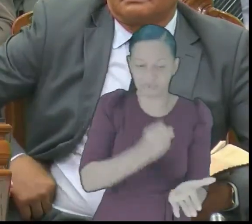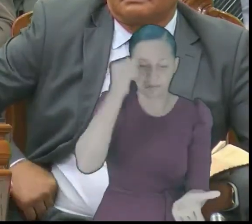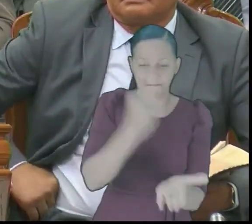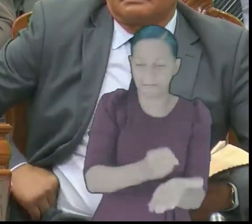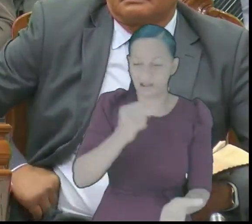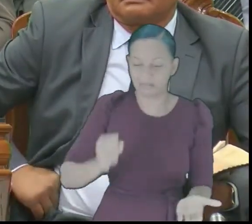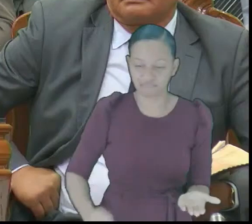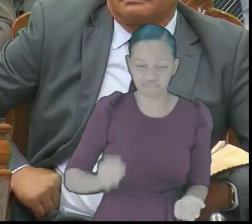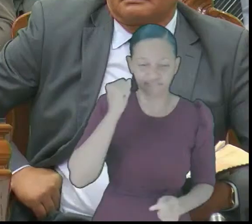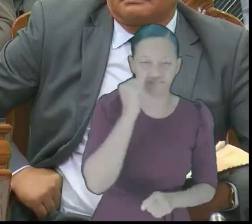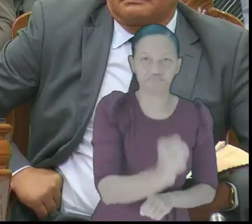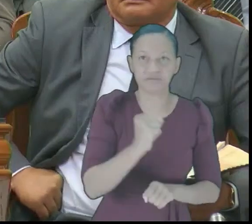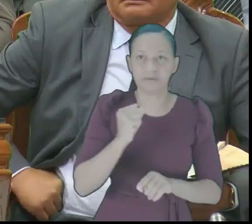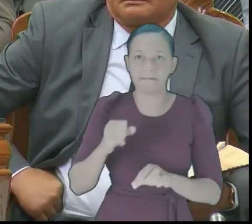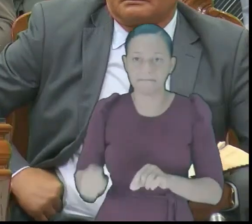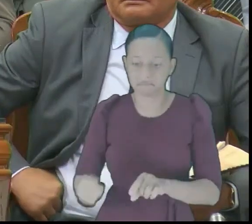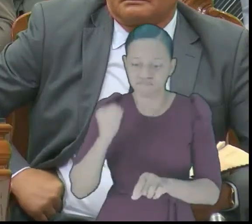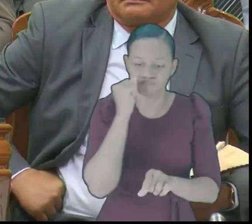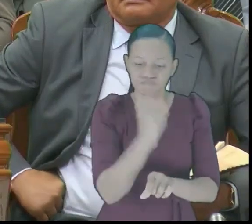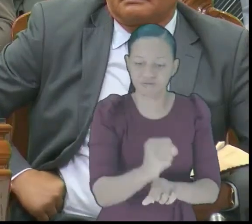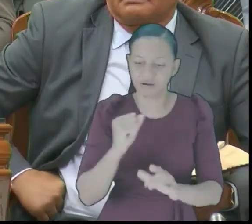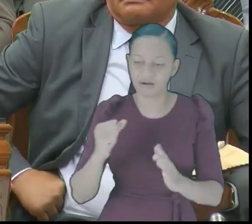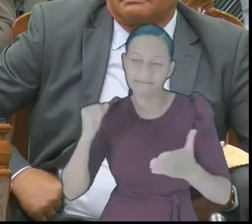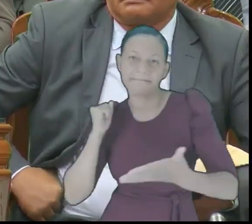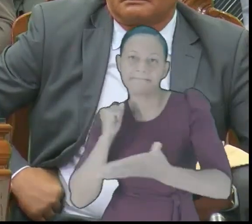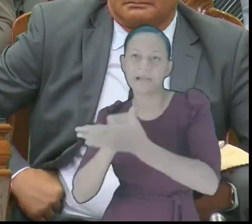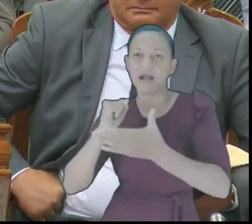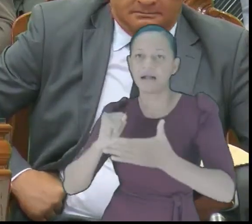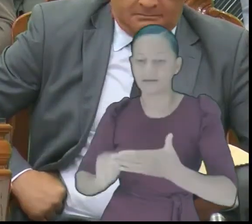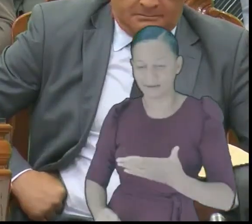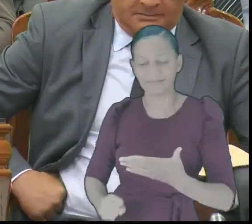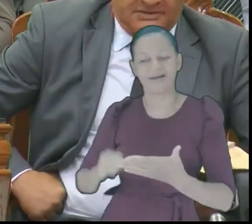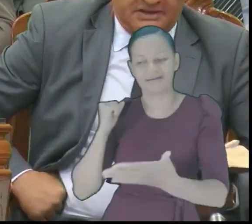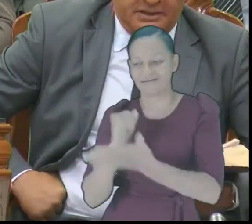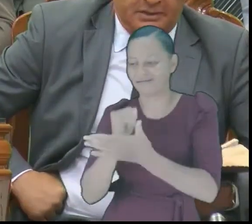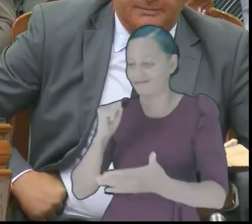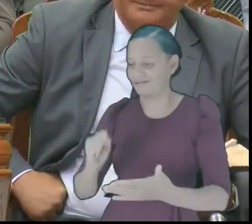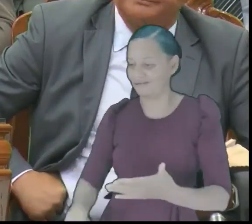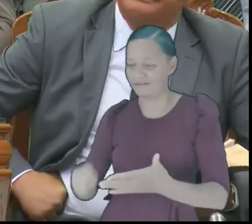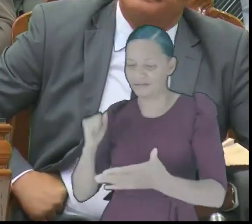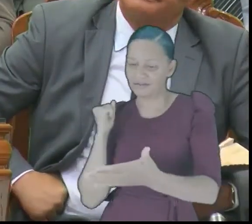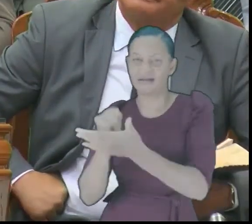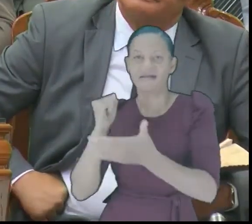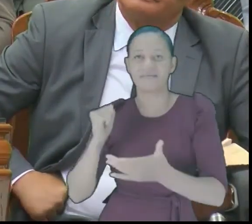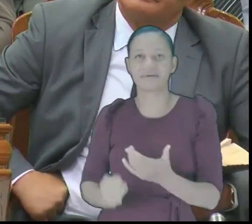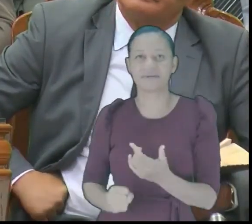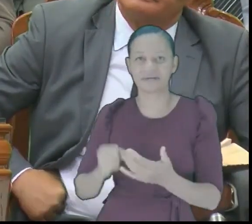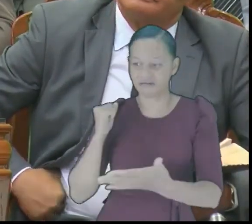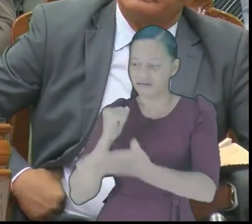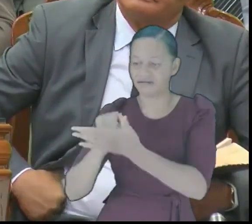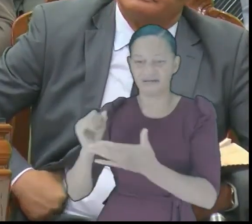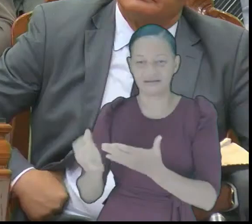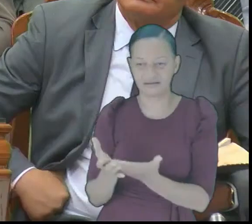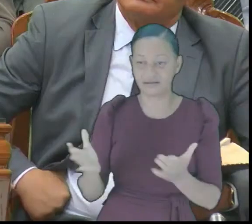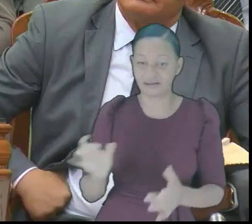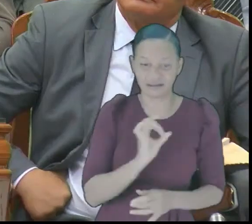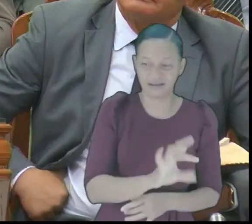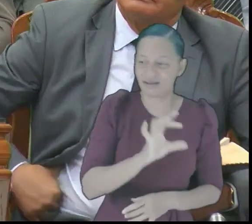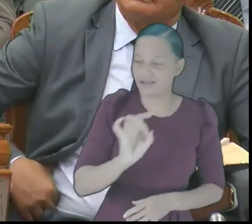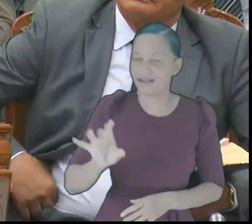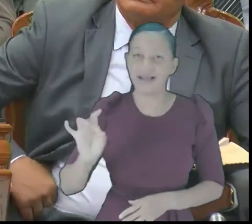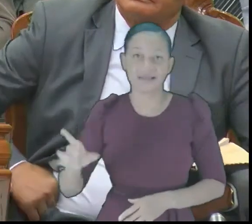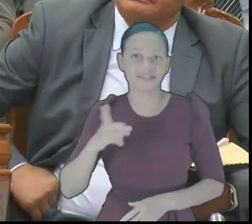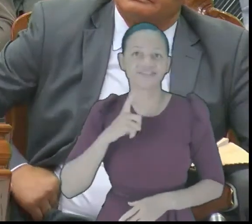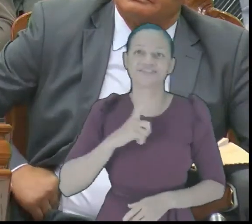confusão, cada proprietário colocava sobre a mercadoria o quê? O seu selo, a sua marca. Cada um tinha o